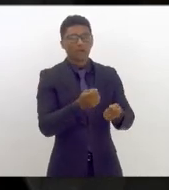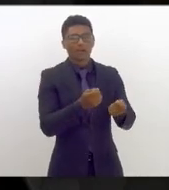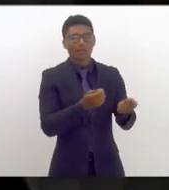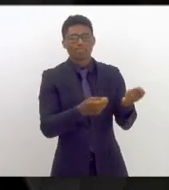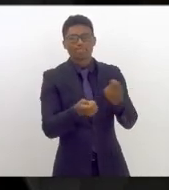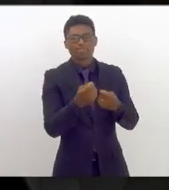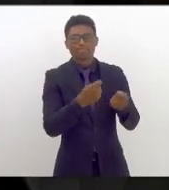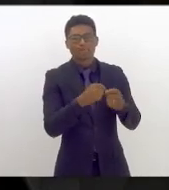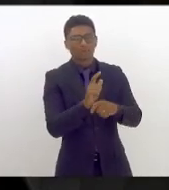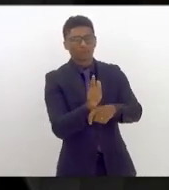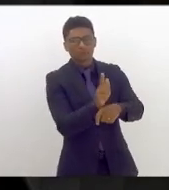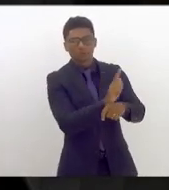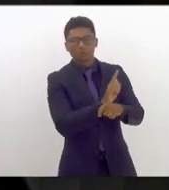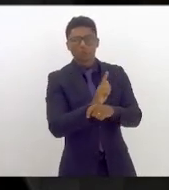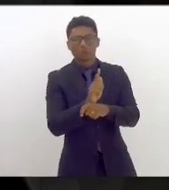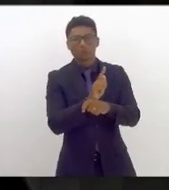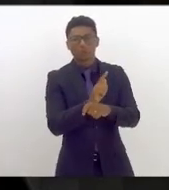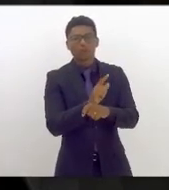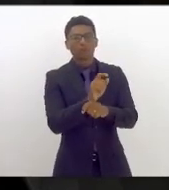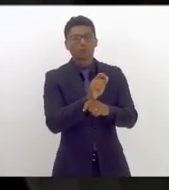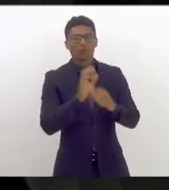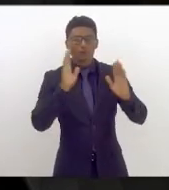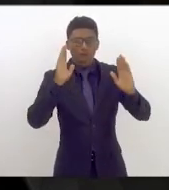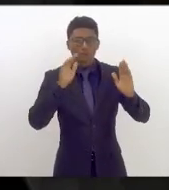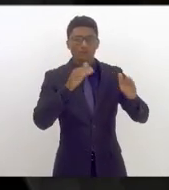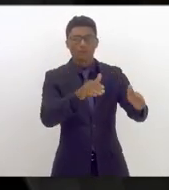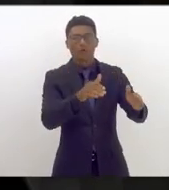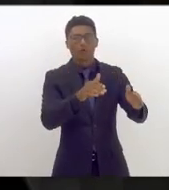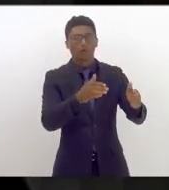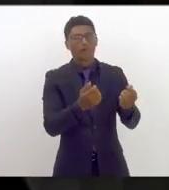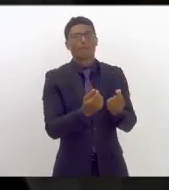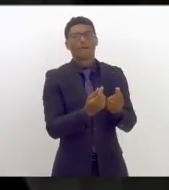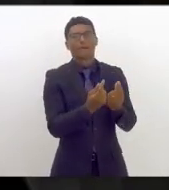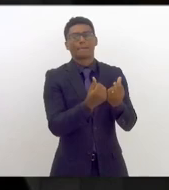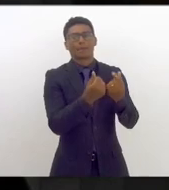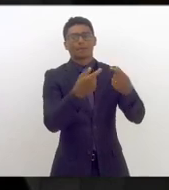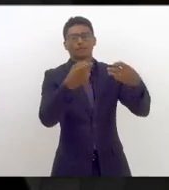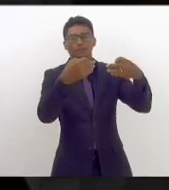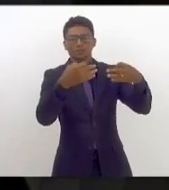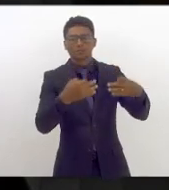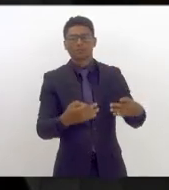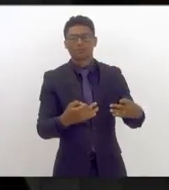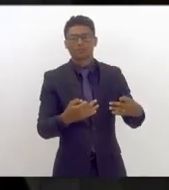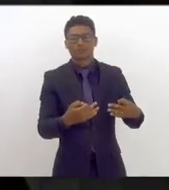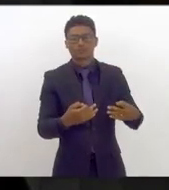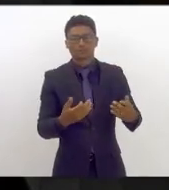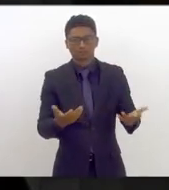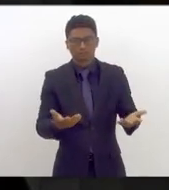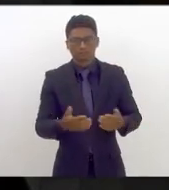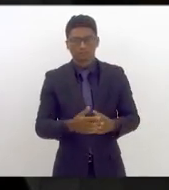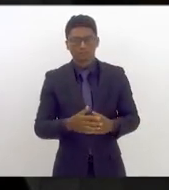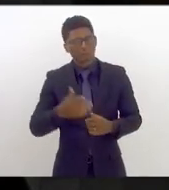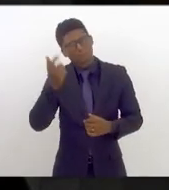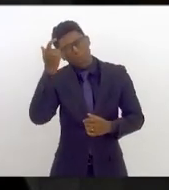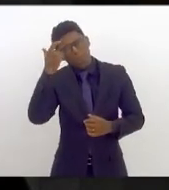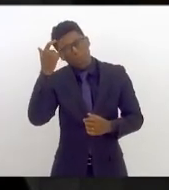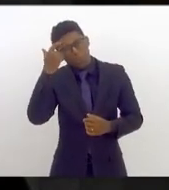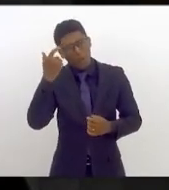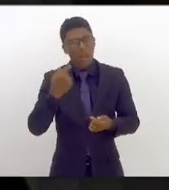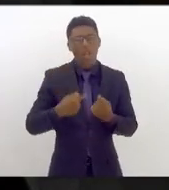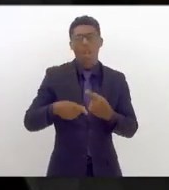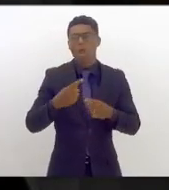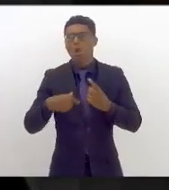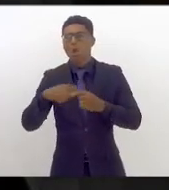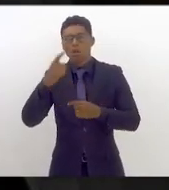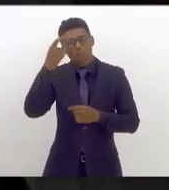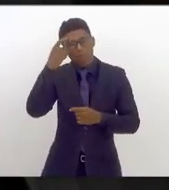o foco no preço justo e no comércio justo, em detrimento da busca incessante da rentabilidade do lucro,